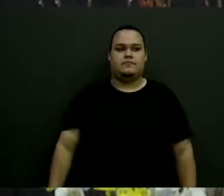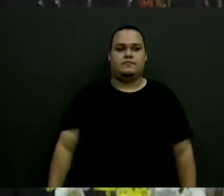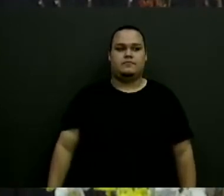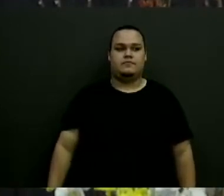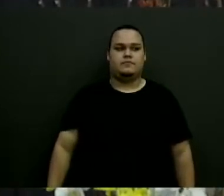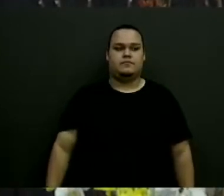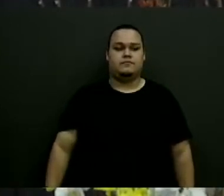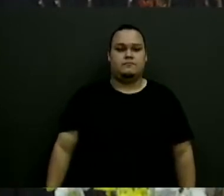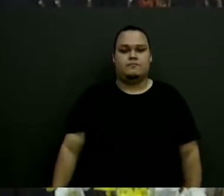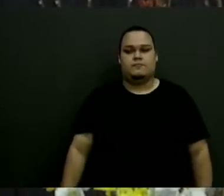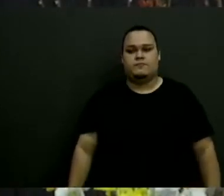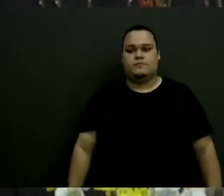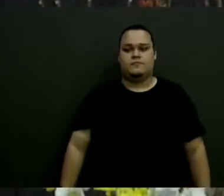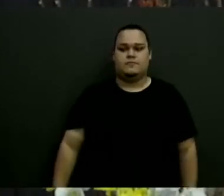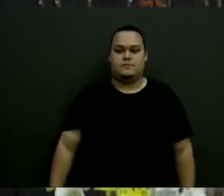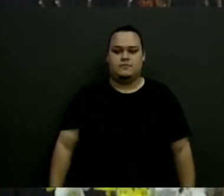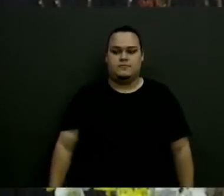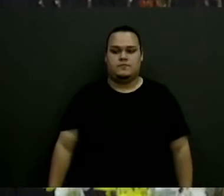O áudio,